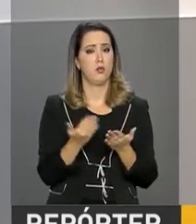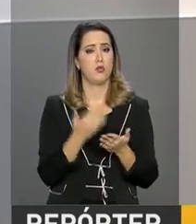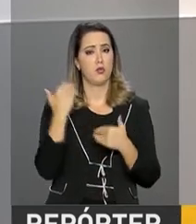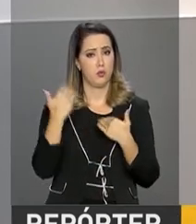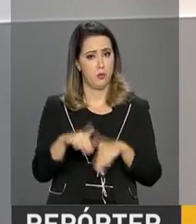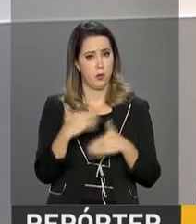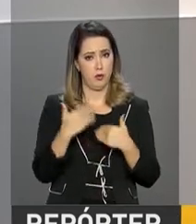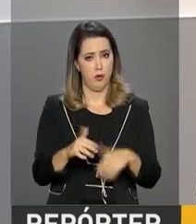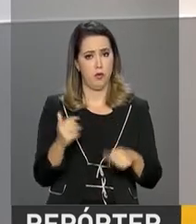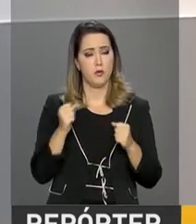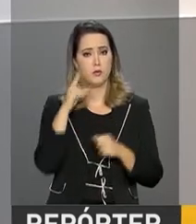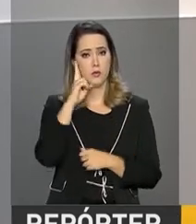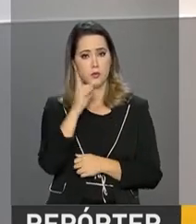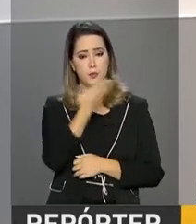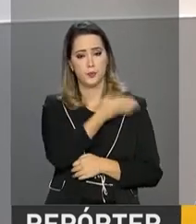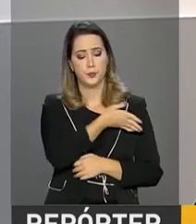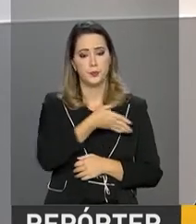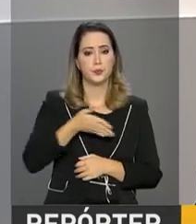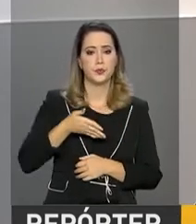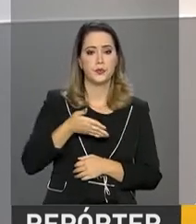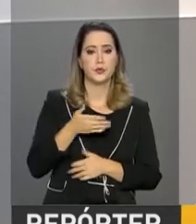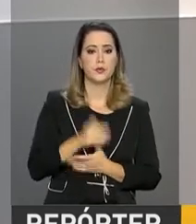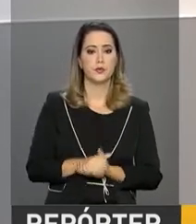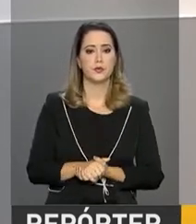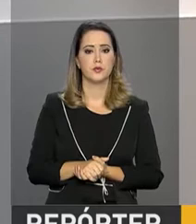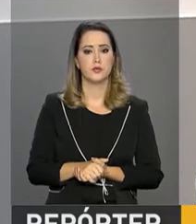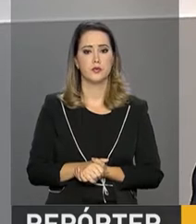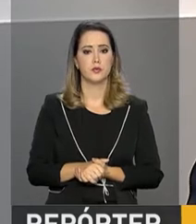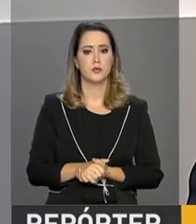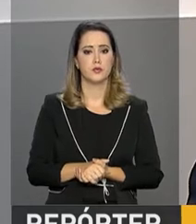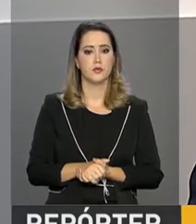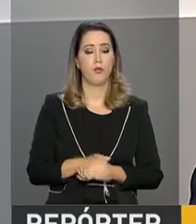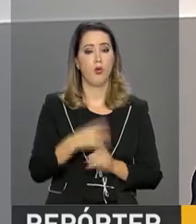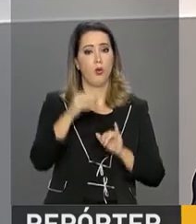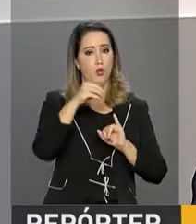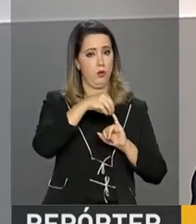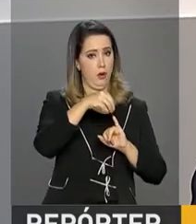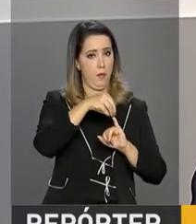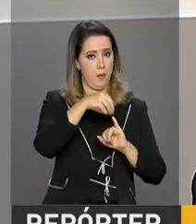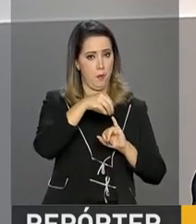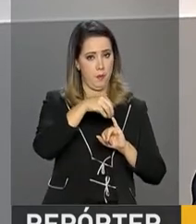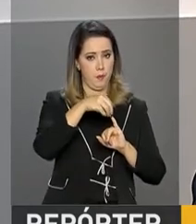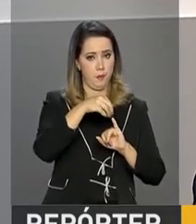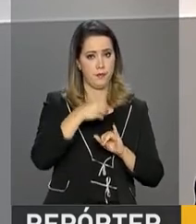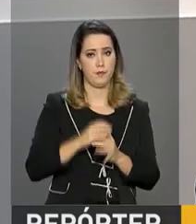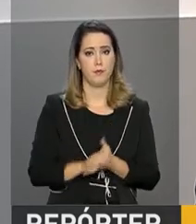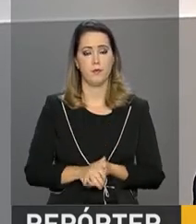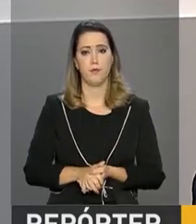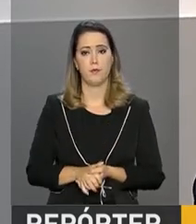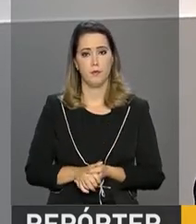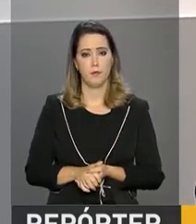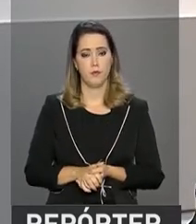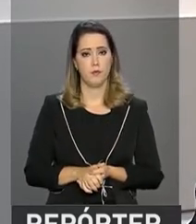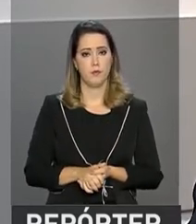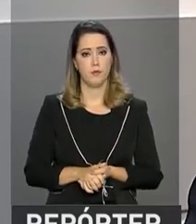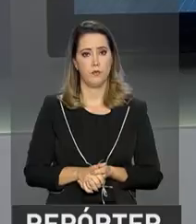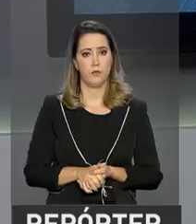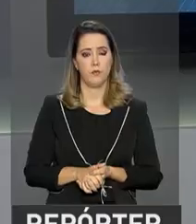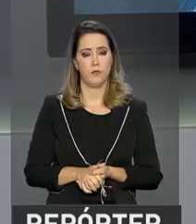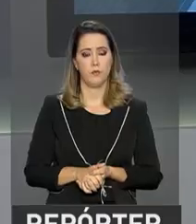consultados na página do instituto nacional de estudos e pesquisas educacionais anísio teixeira inep